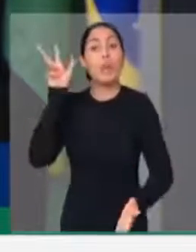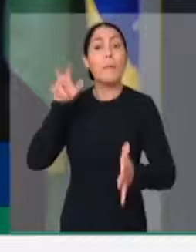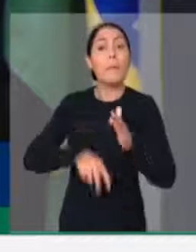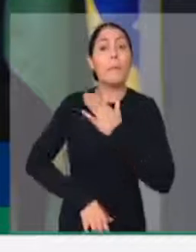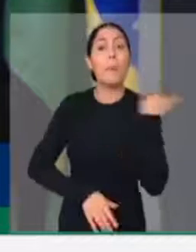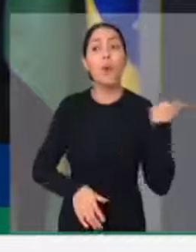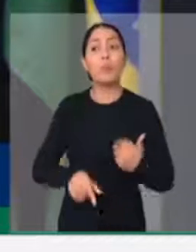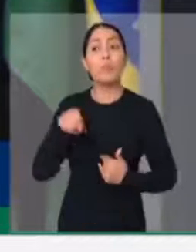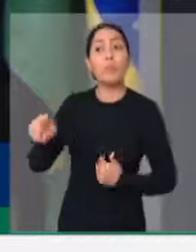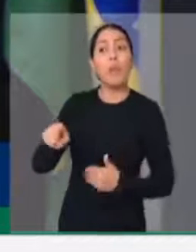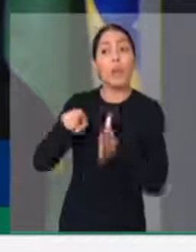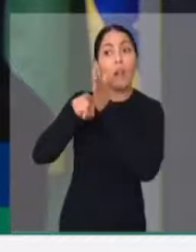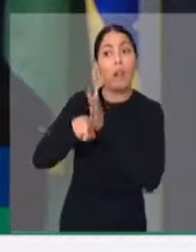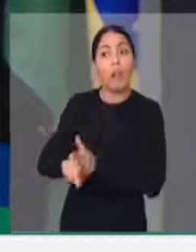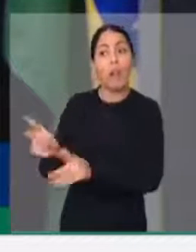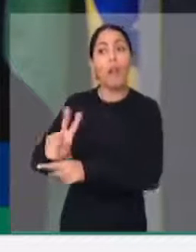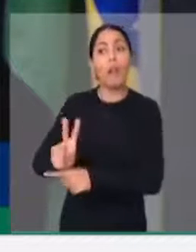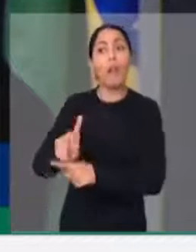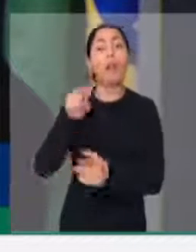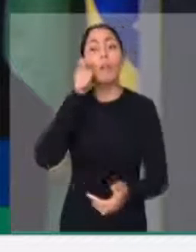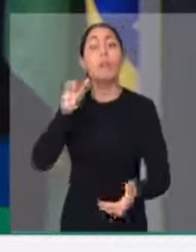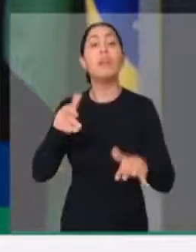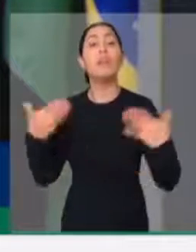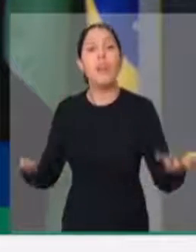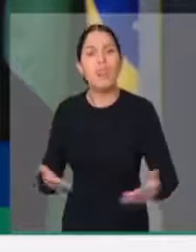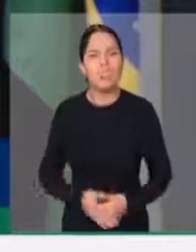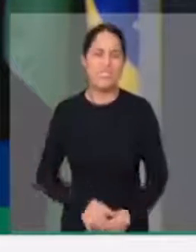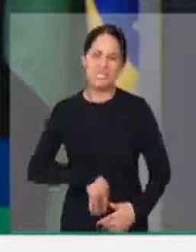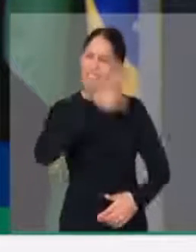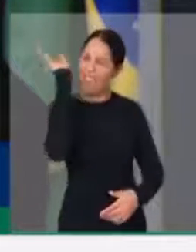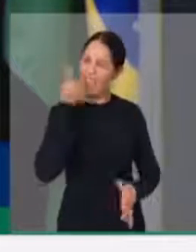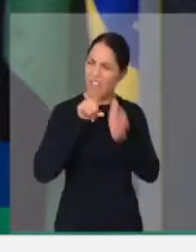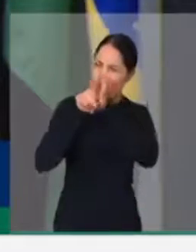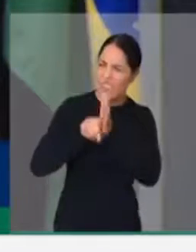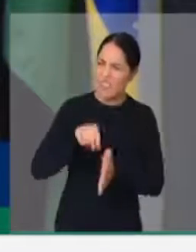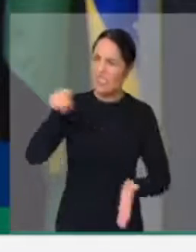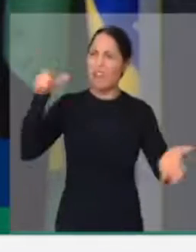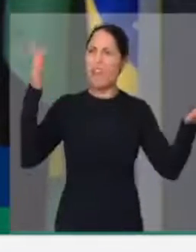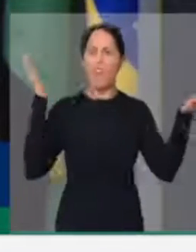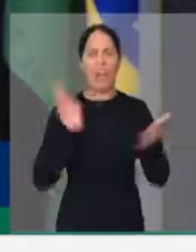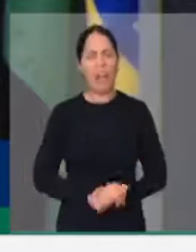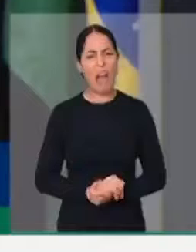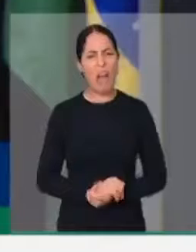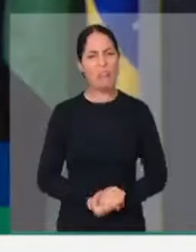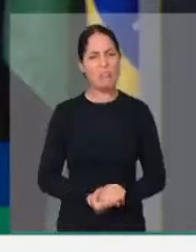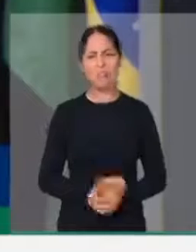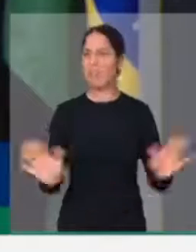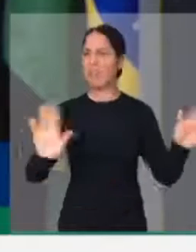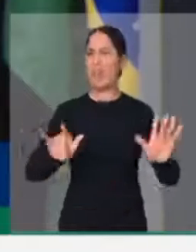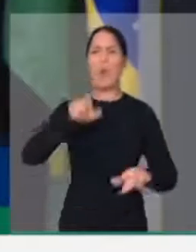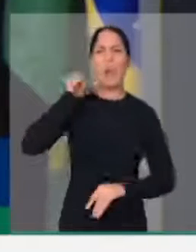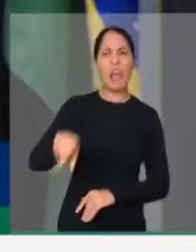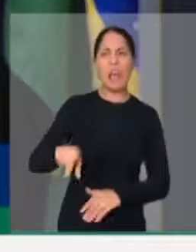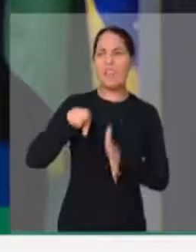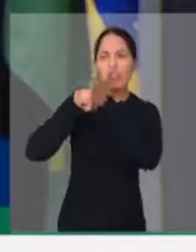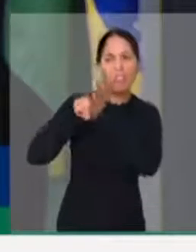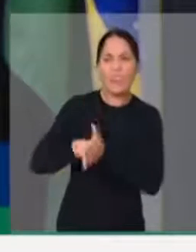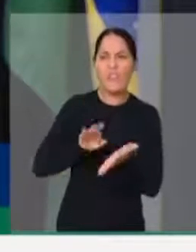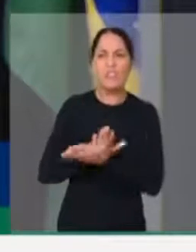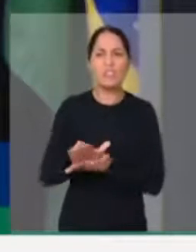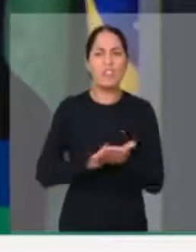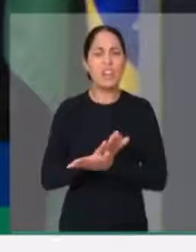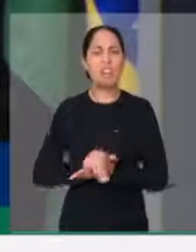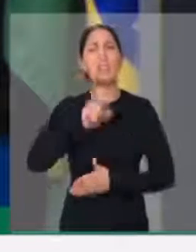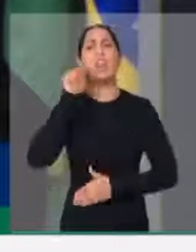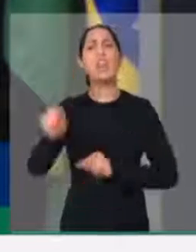pessoa que precisava ser investigada que mané investigado esse cara ele não tinha que ser investigado por nada